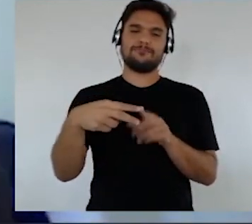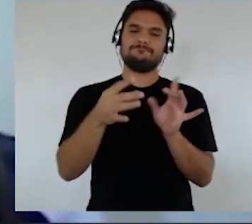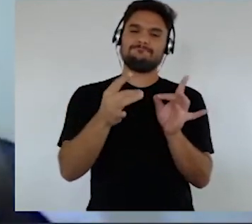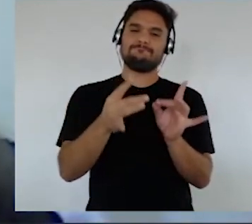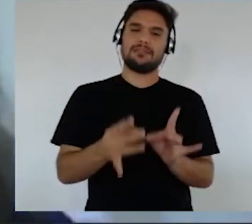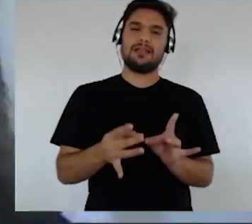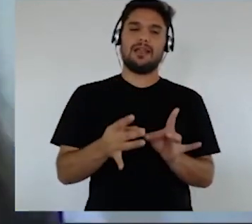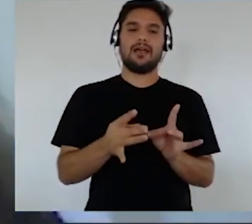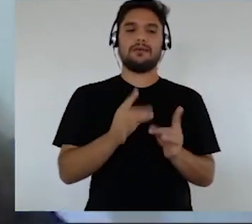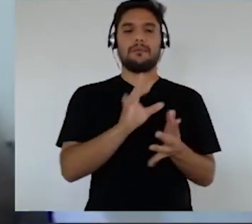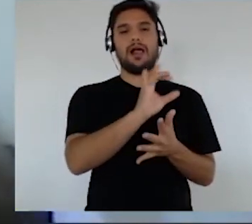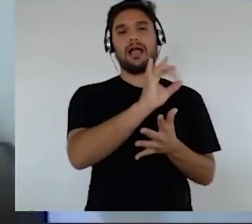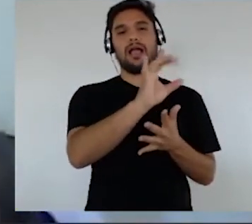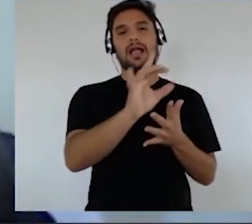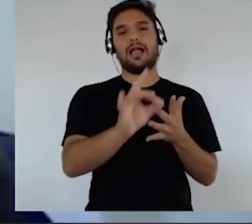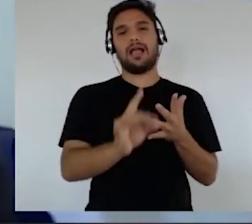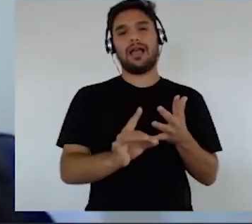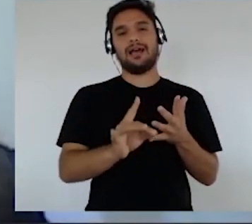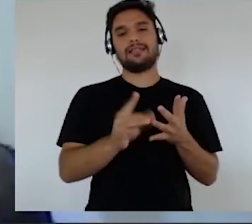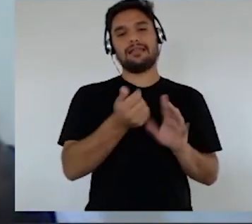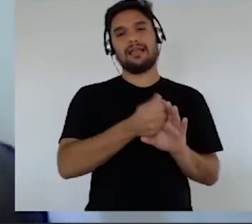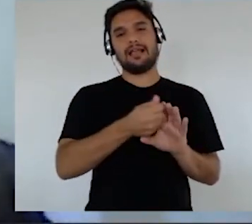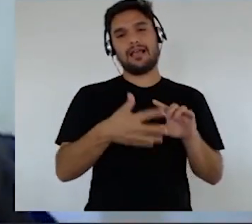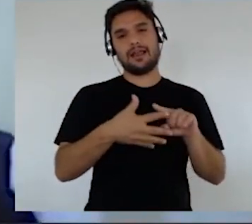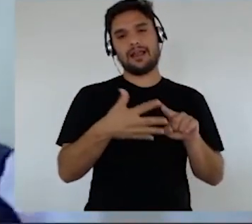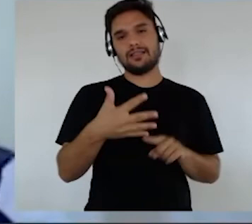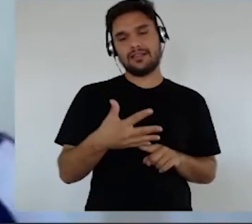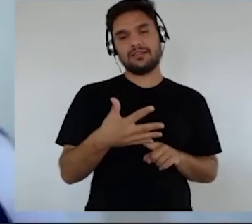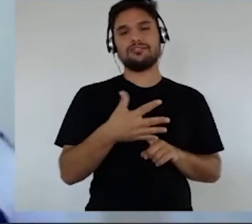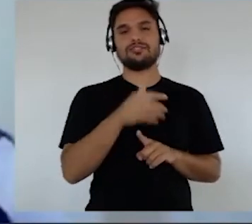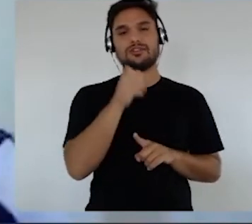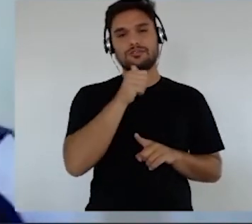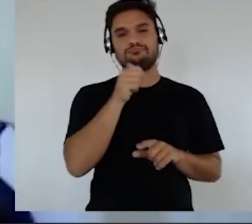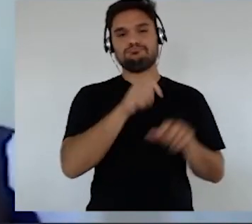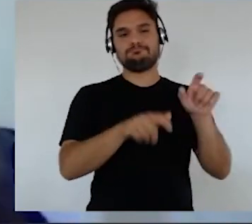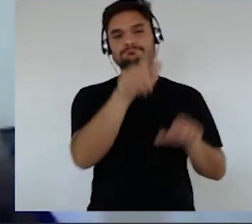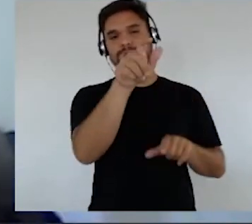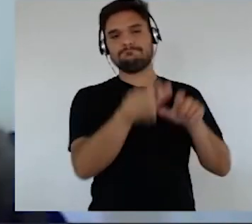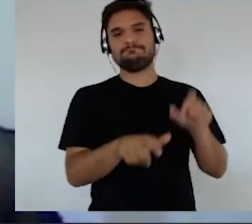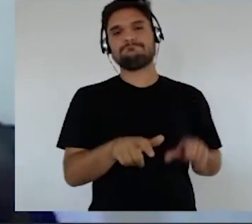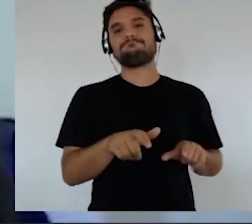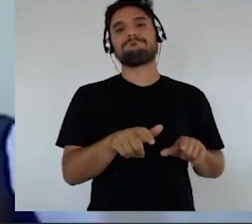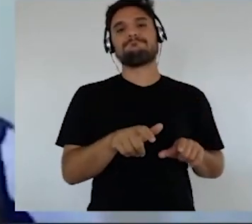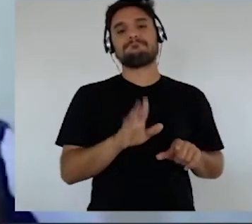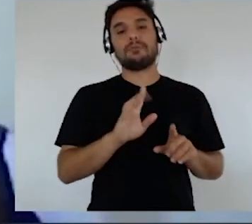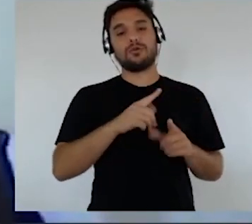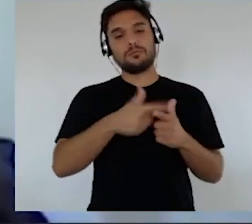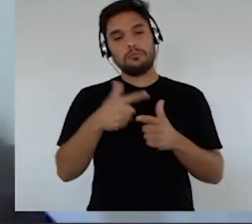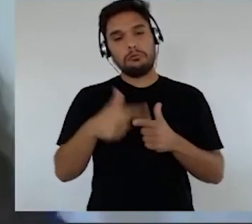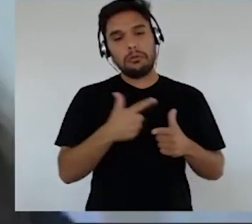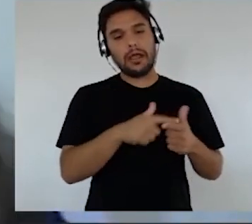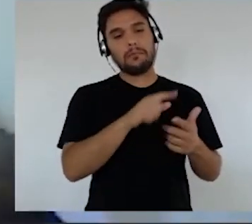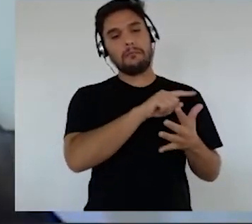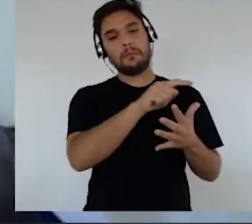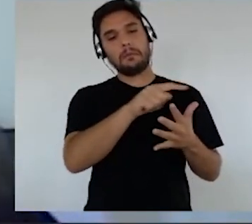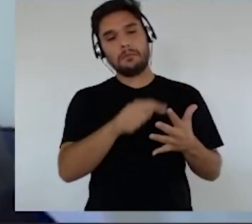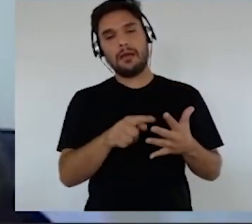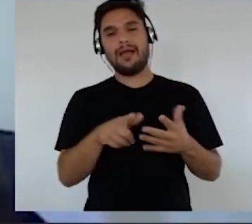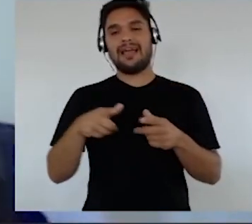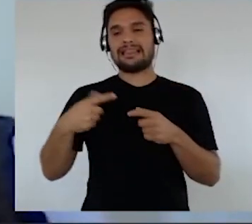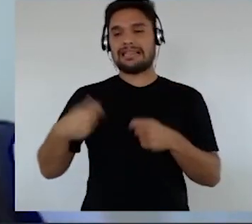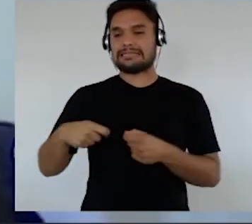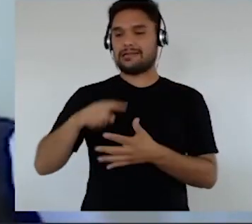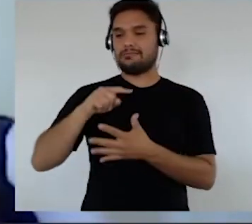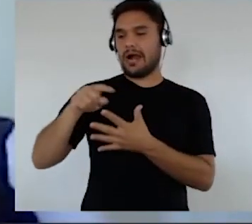pontual para cada uma das características de cada um de nós, para cada um dos desafios, para cada um das